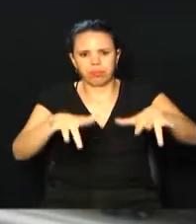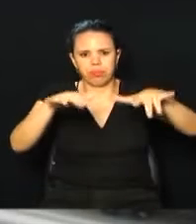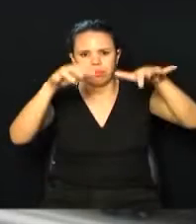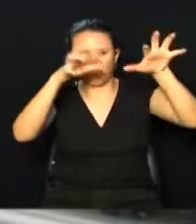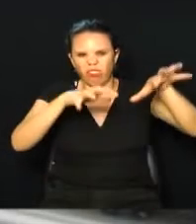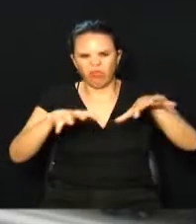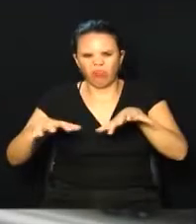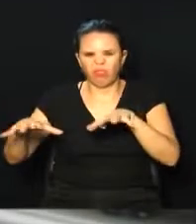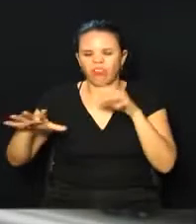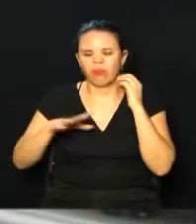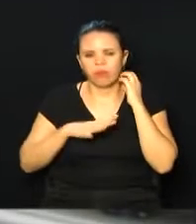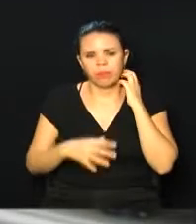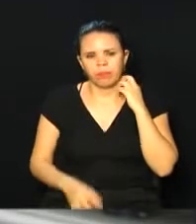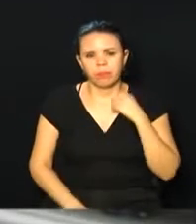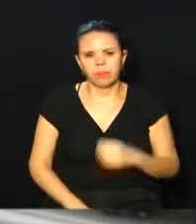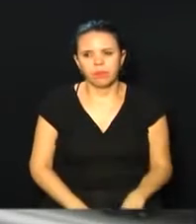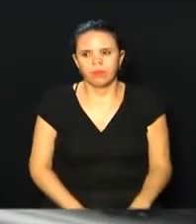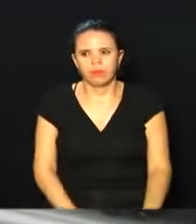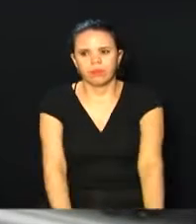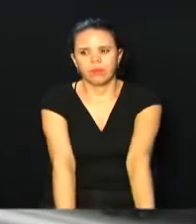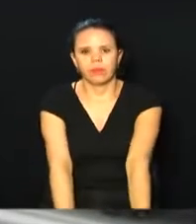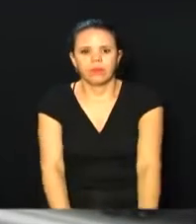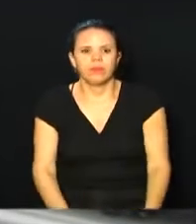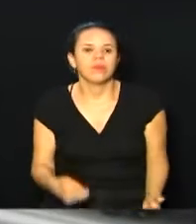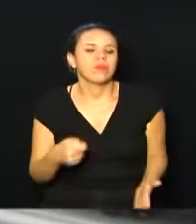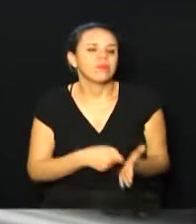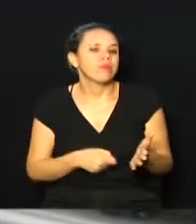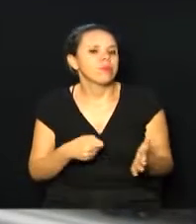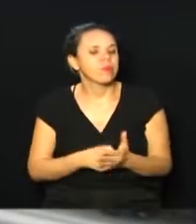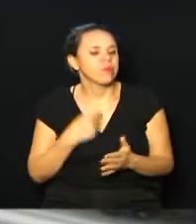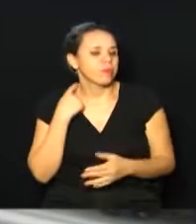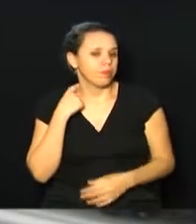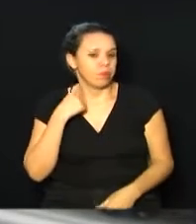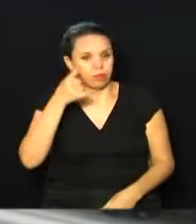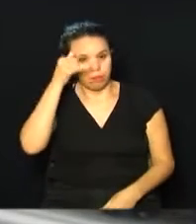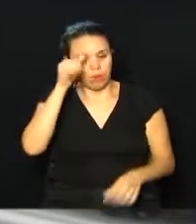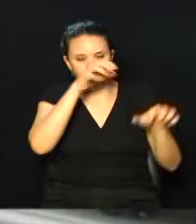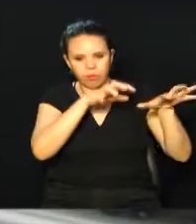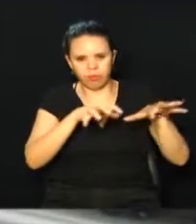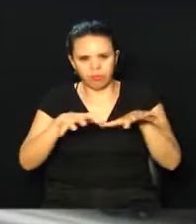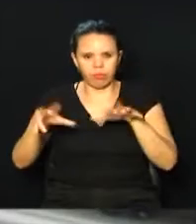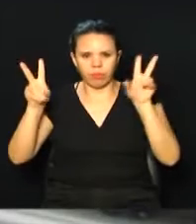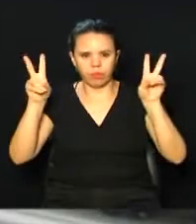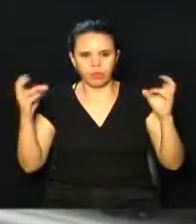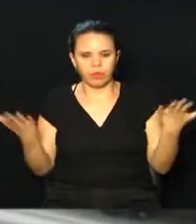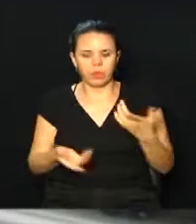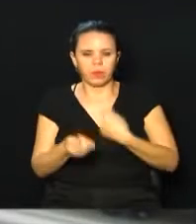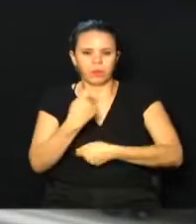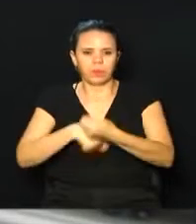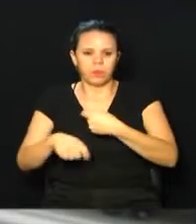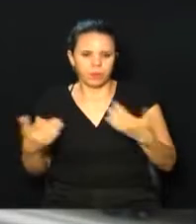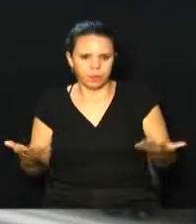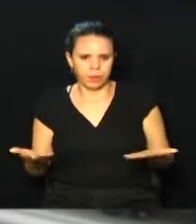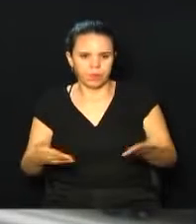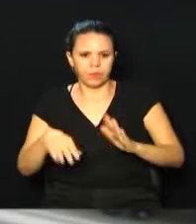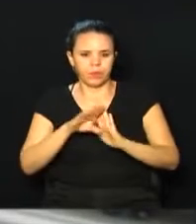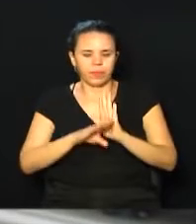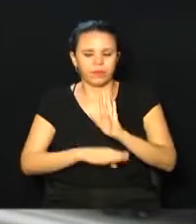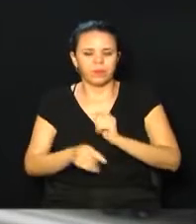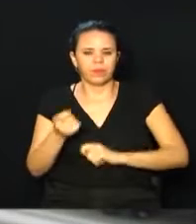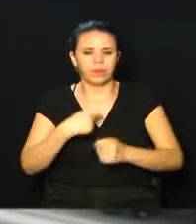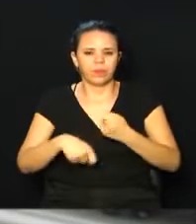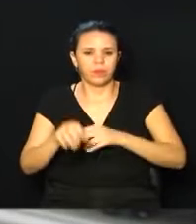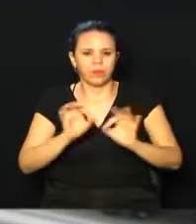aqui na cidade de Campinas. Políticas públicas no combate às enchentes é o tema do Questão de Ordem de hoje, que tem